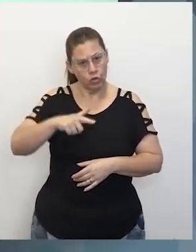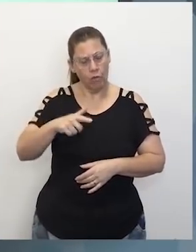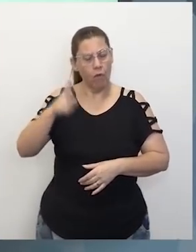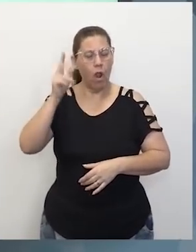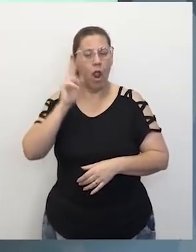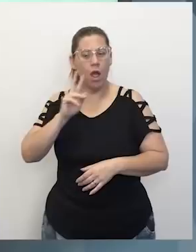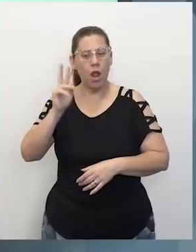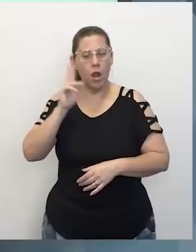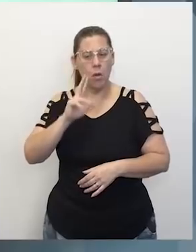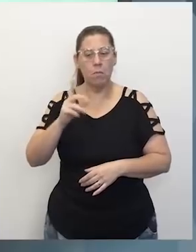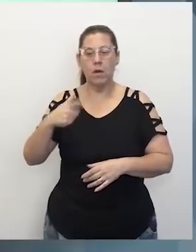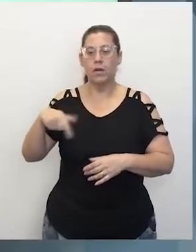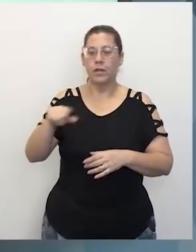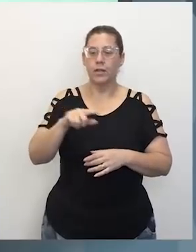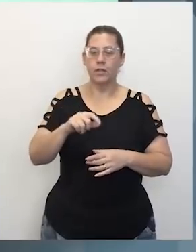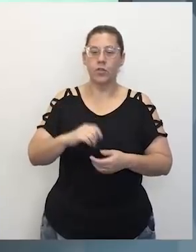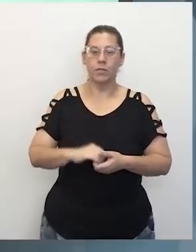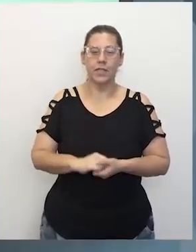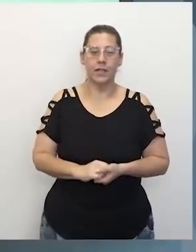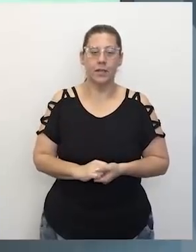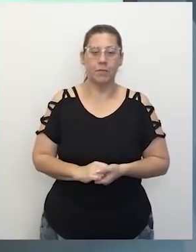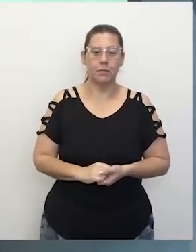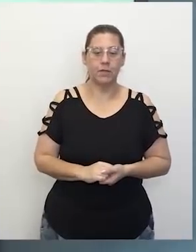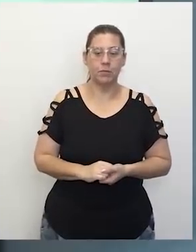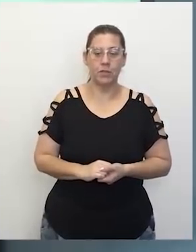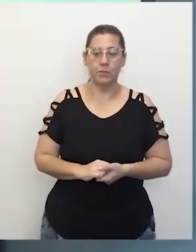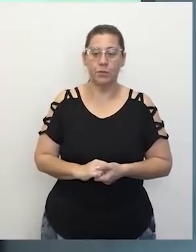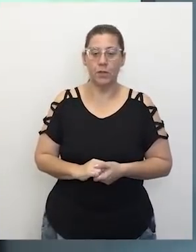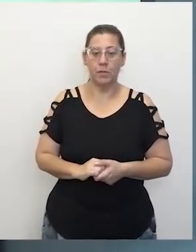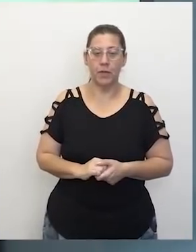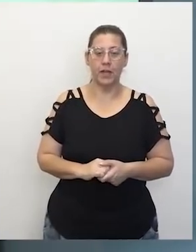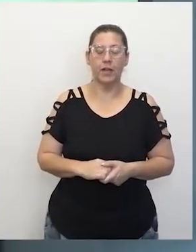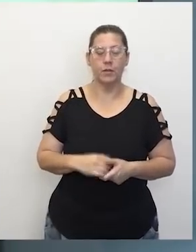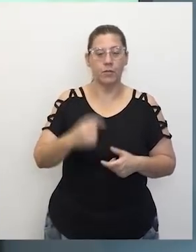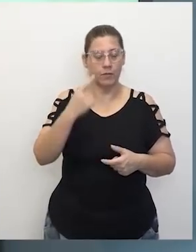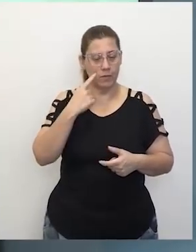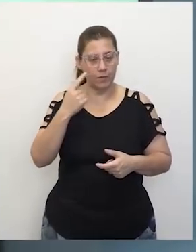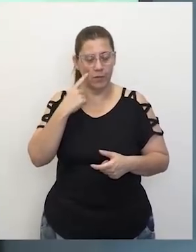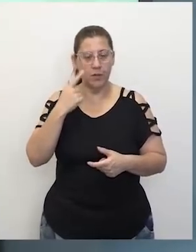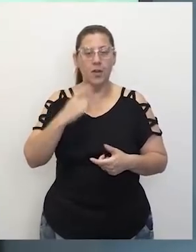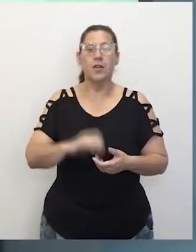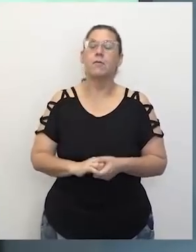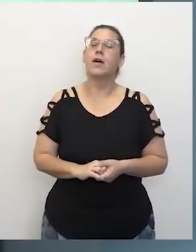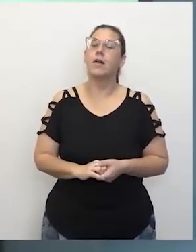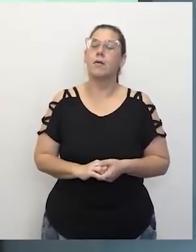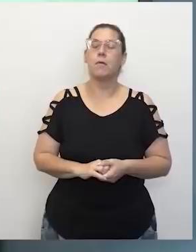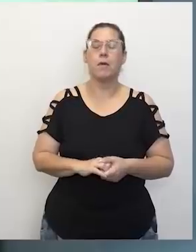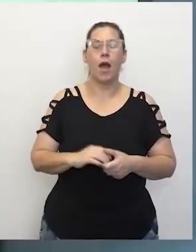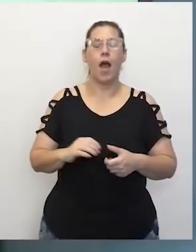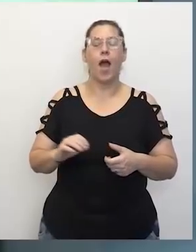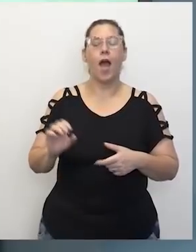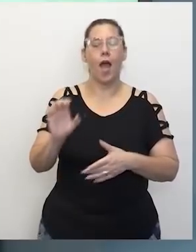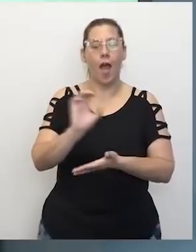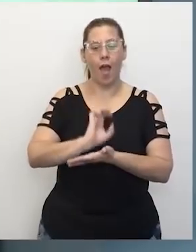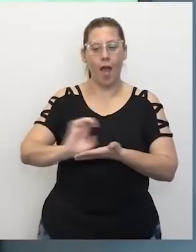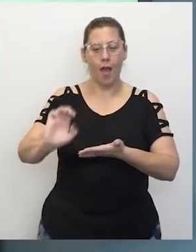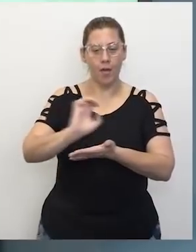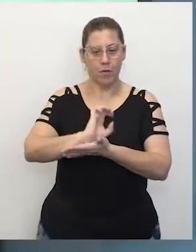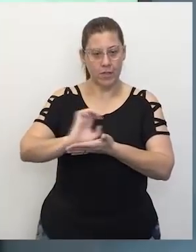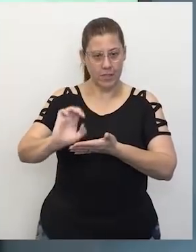com vocês sobre as equações agora lineares, tá? Na verdade, a gente chama de equações lineares, mas ela tem um nome mais